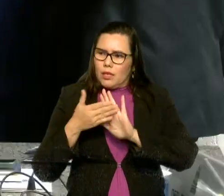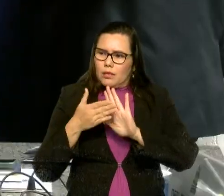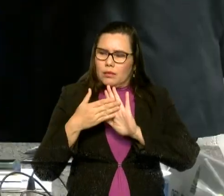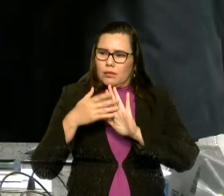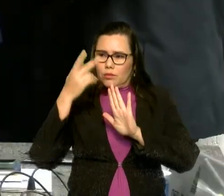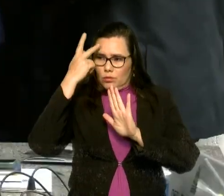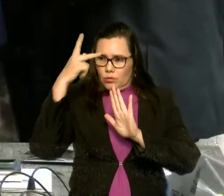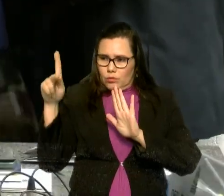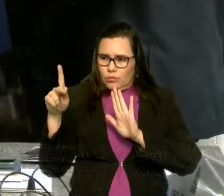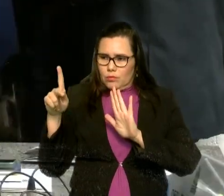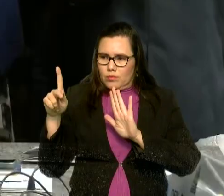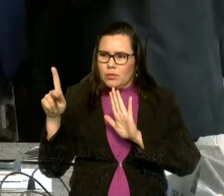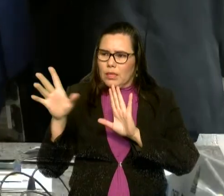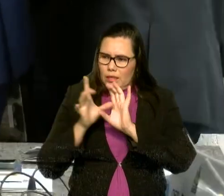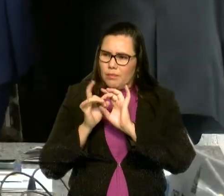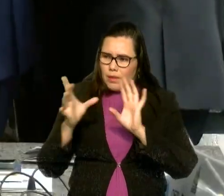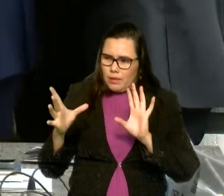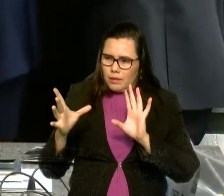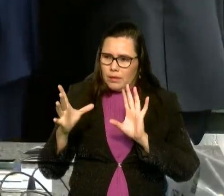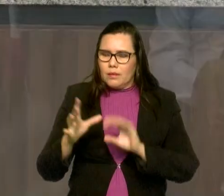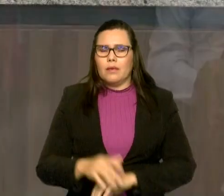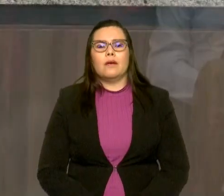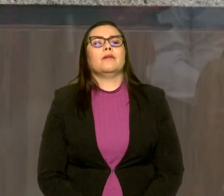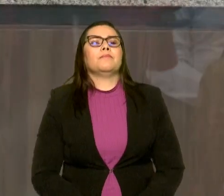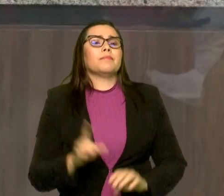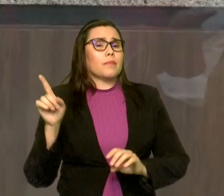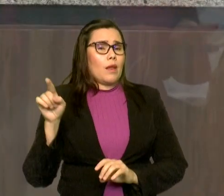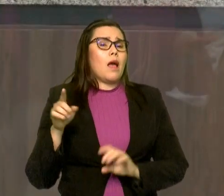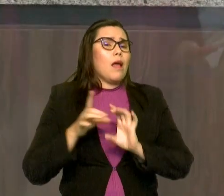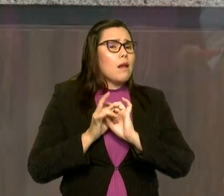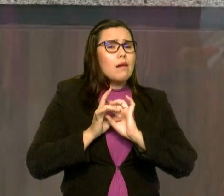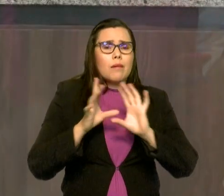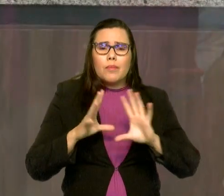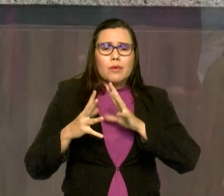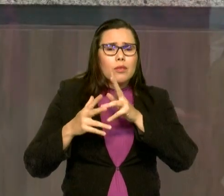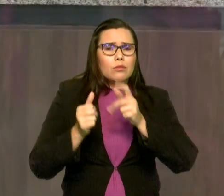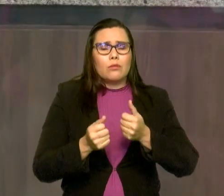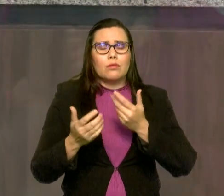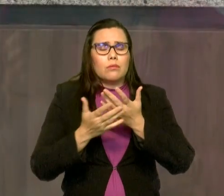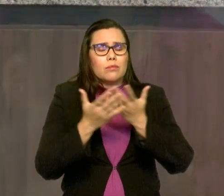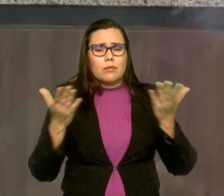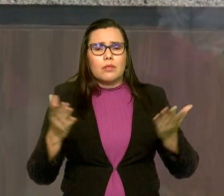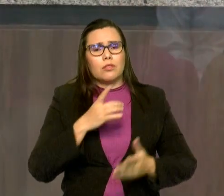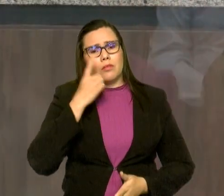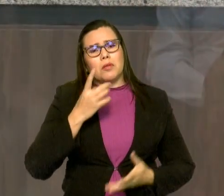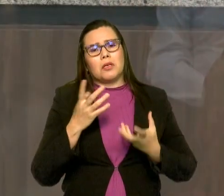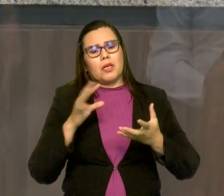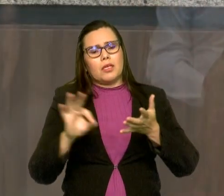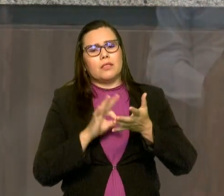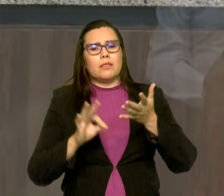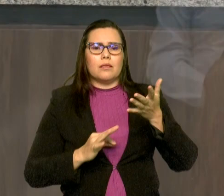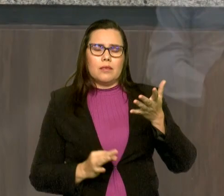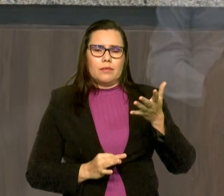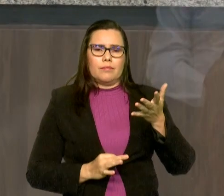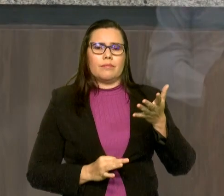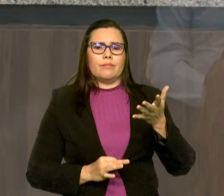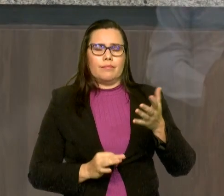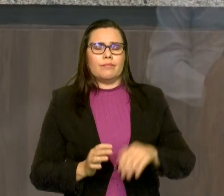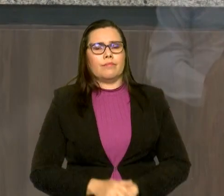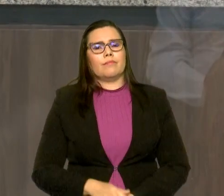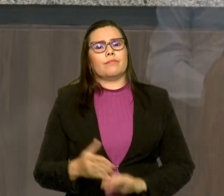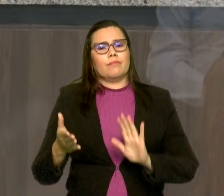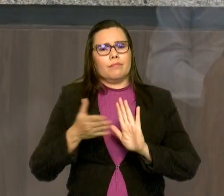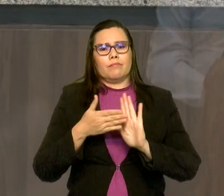Está autorizado a todos os colegas que quiserem fazer a subscrição do requerimento do deputado